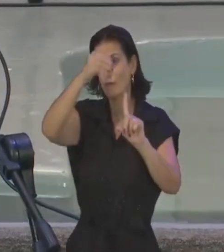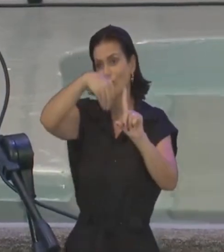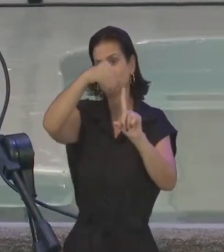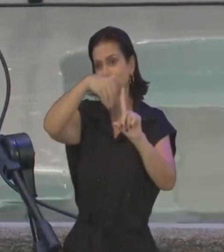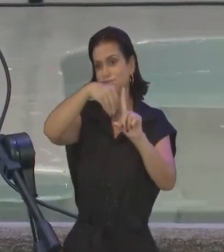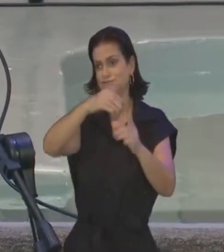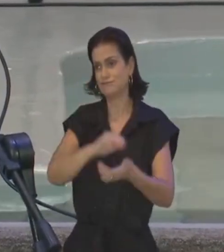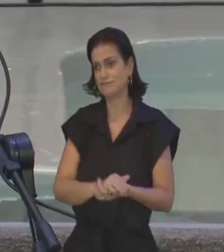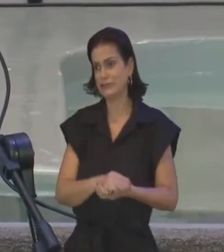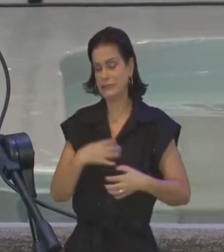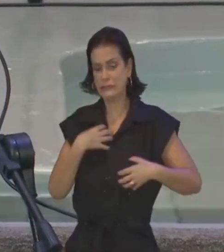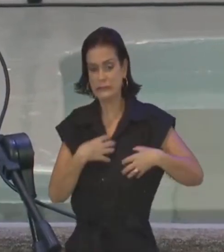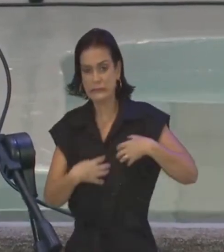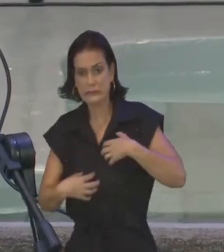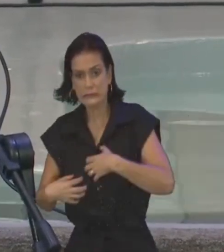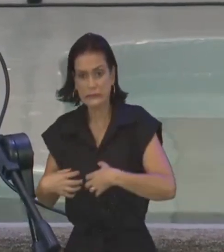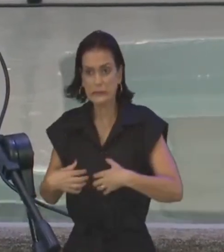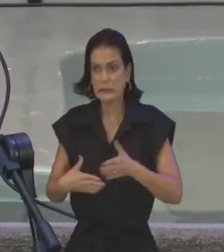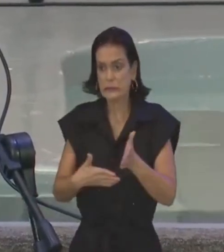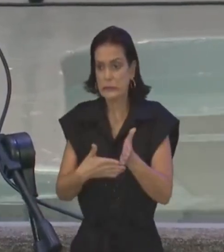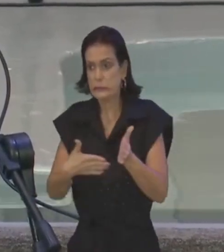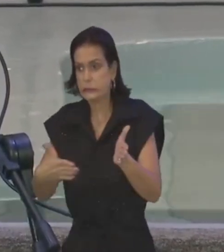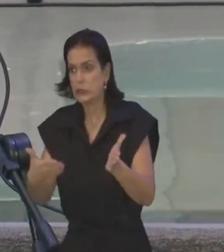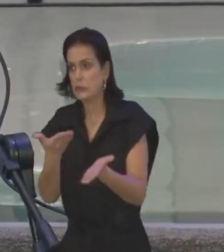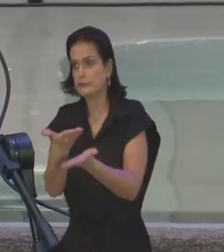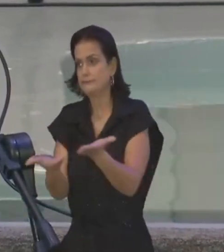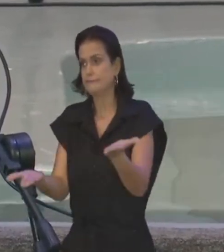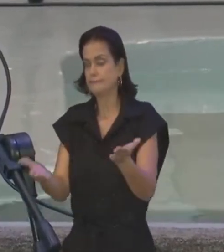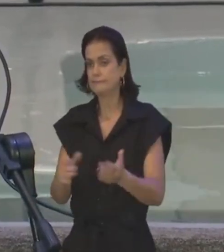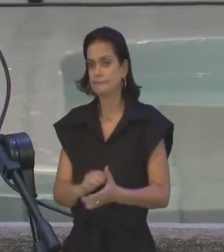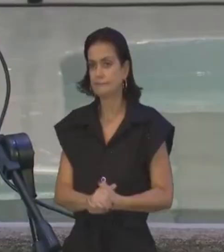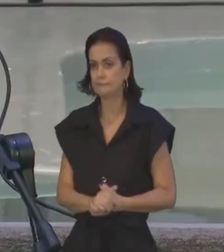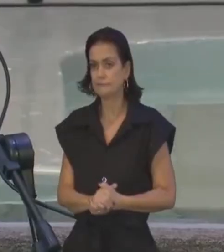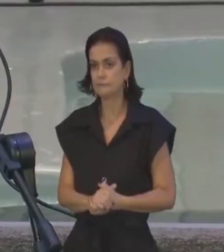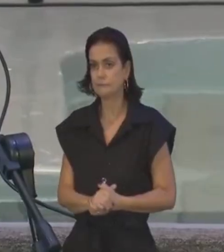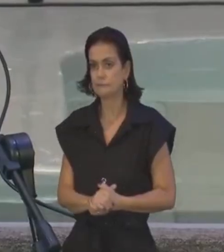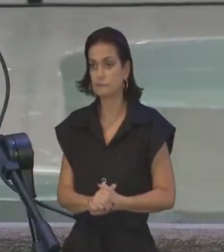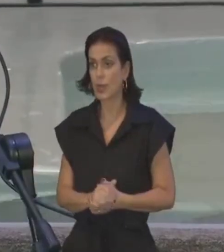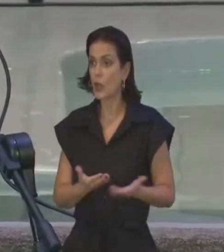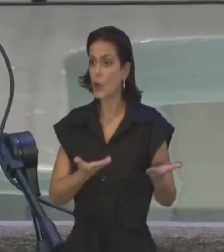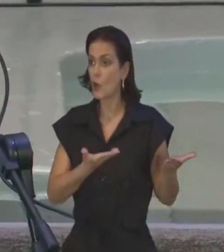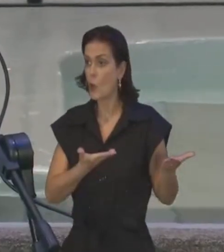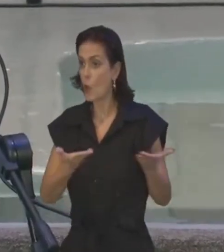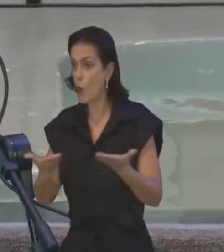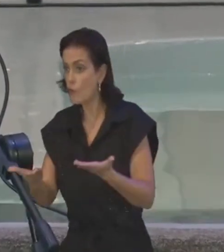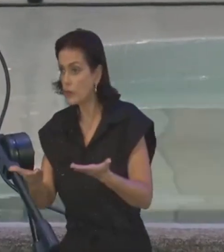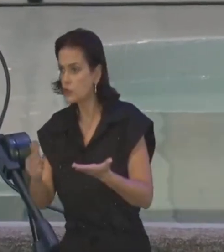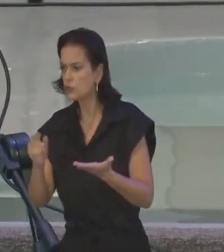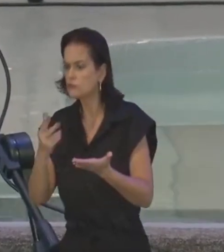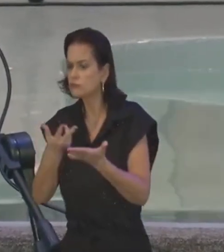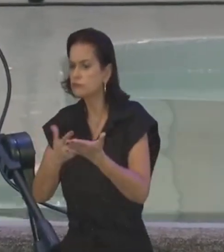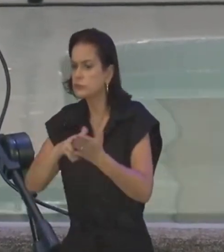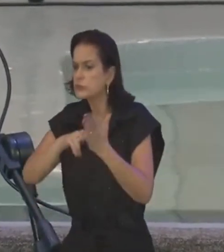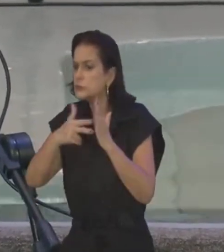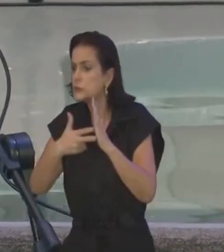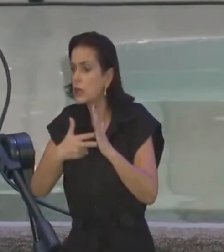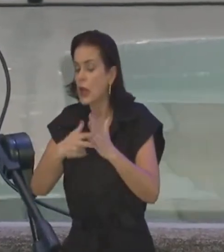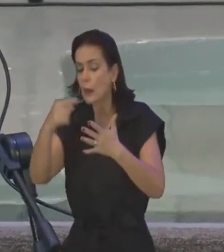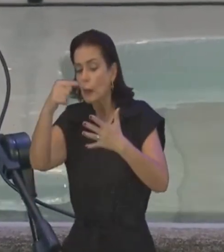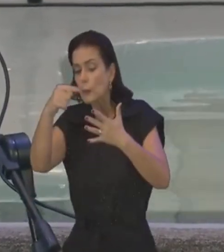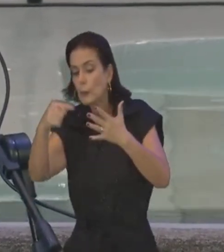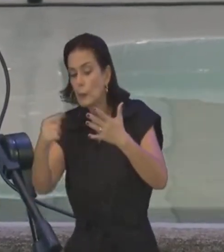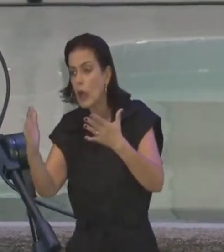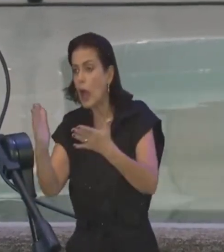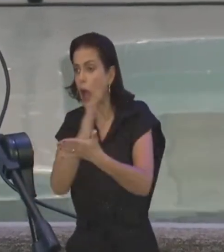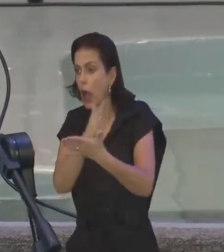vulneráveis, aflitas, perdidas. E este convite, então, ele se utiliza de alguns